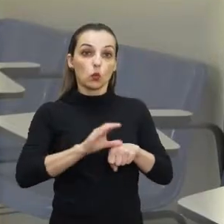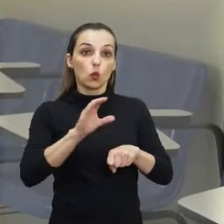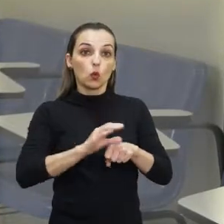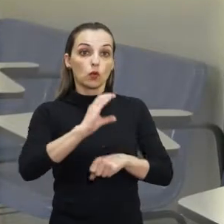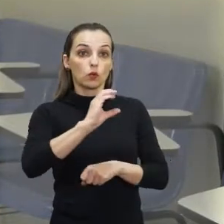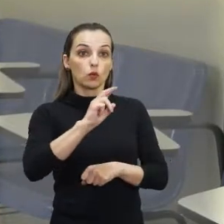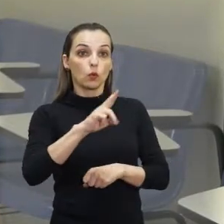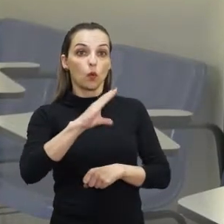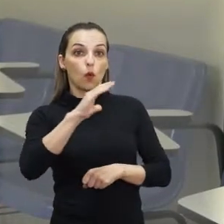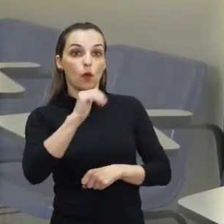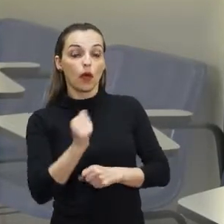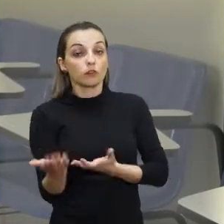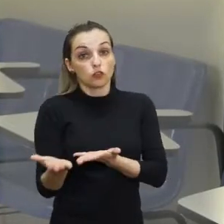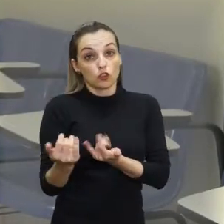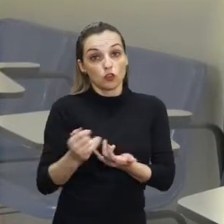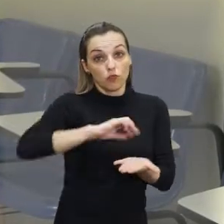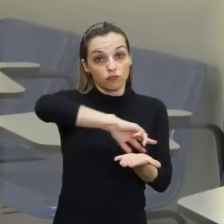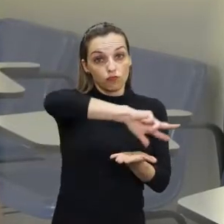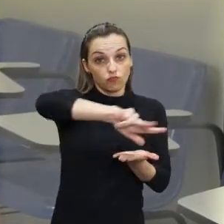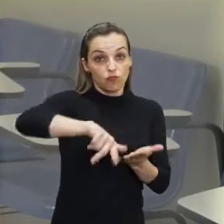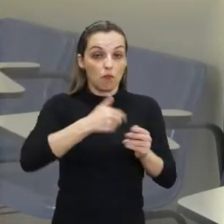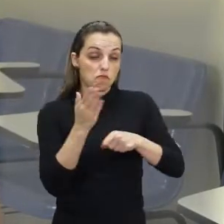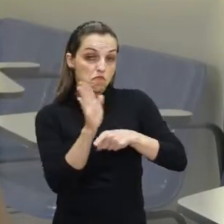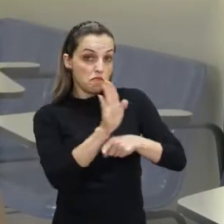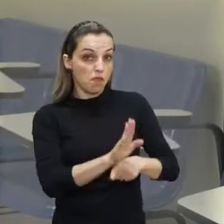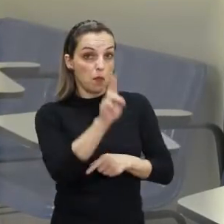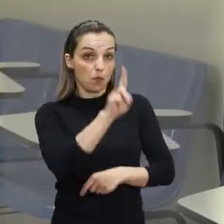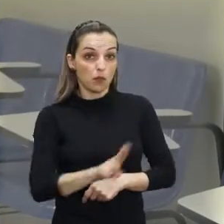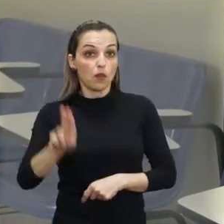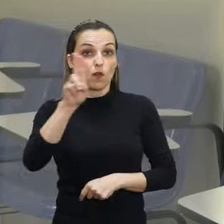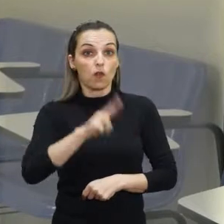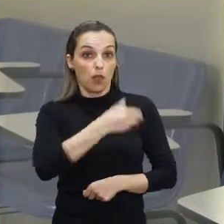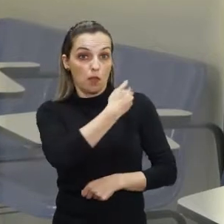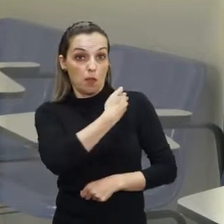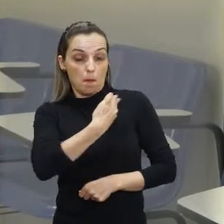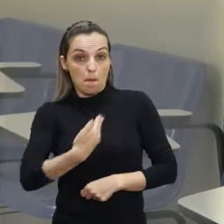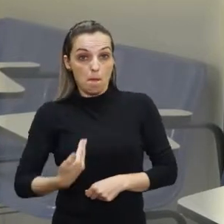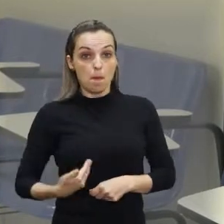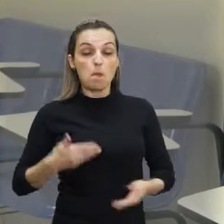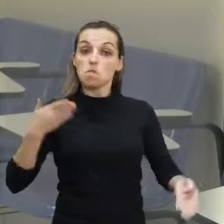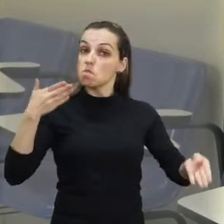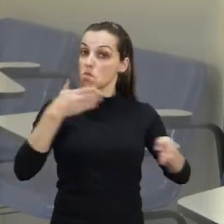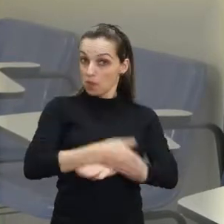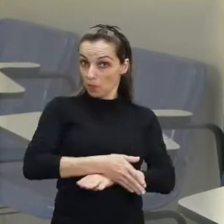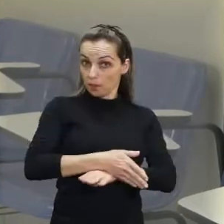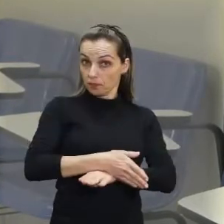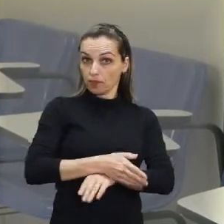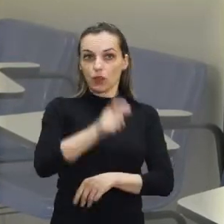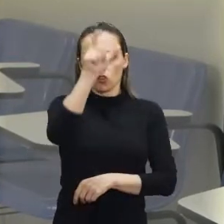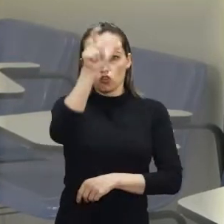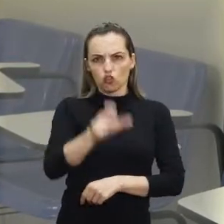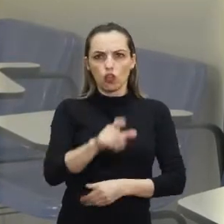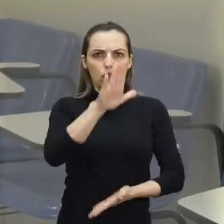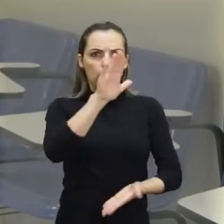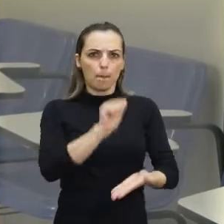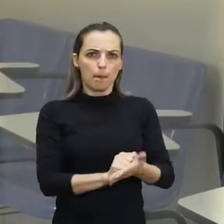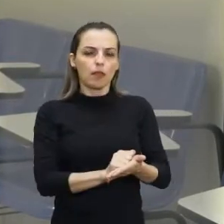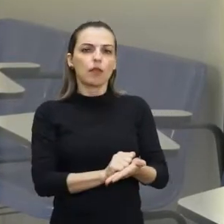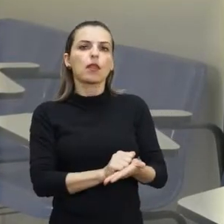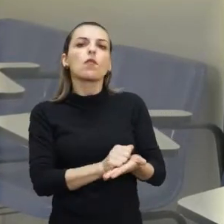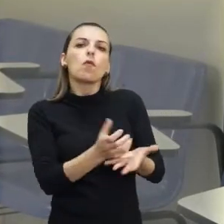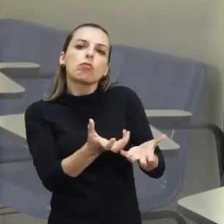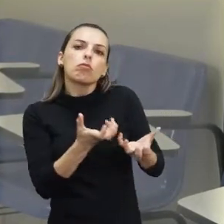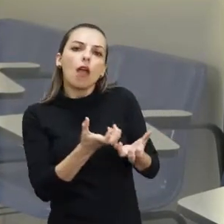e o cursinho Unificado do câmpus de Araraquara o Cuca já ajudou diversos jovens as inserir em universidades públicas